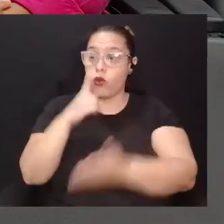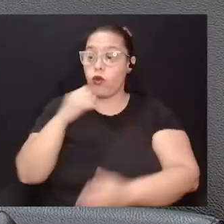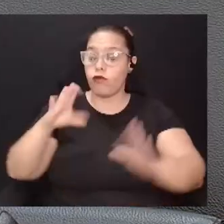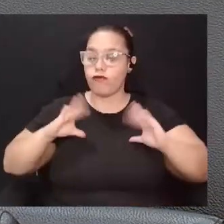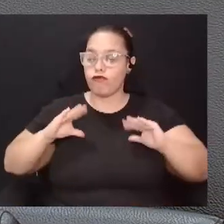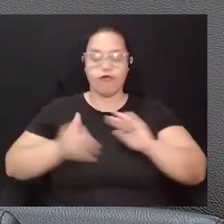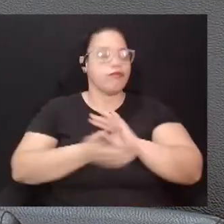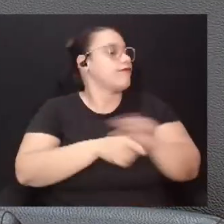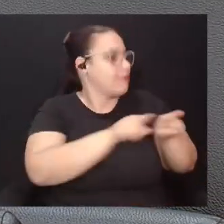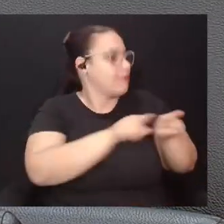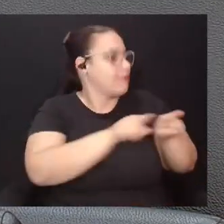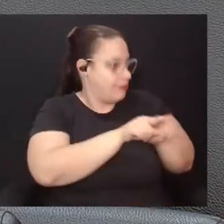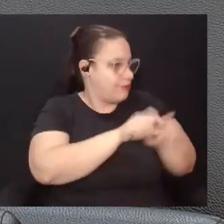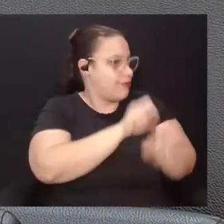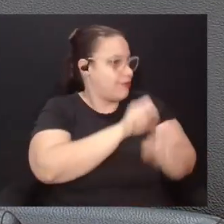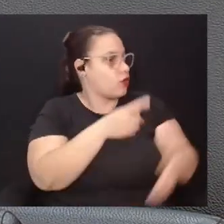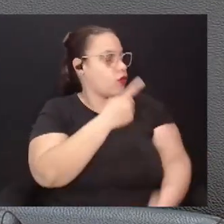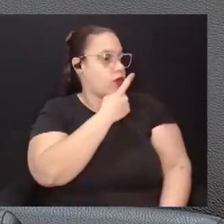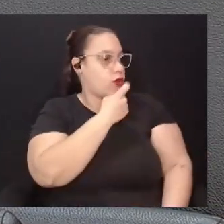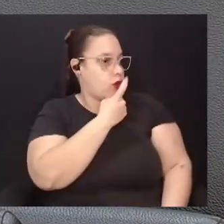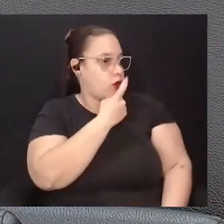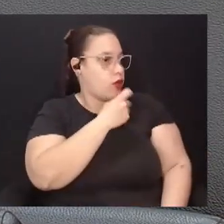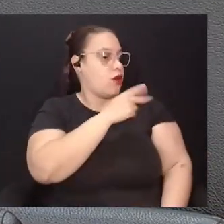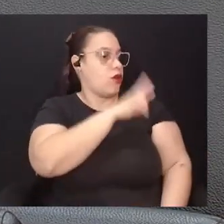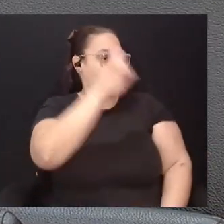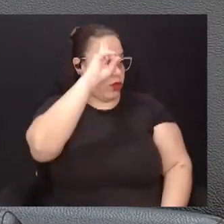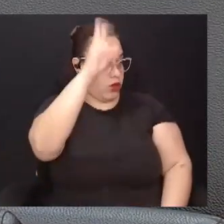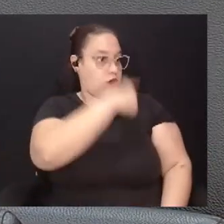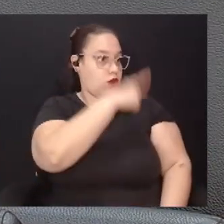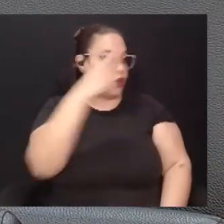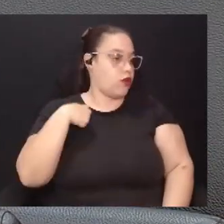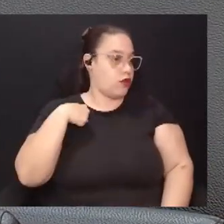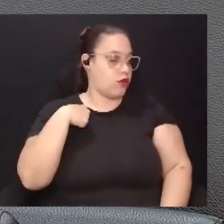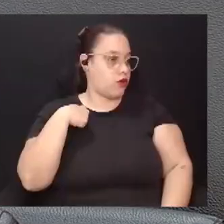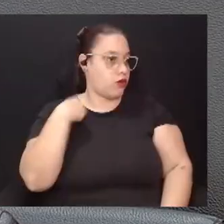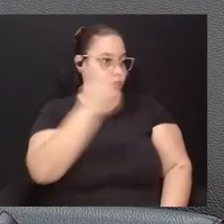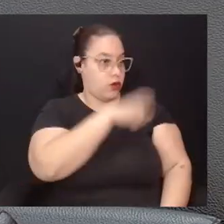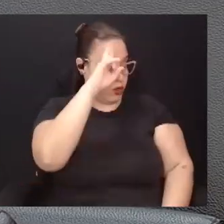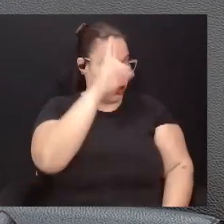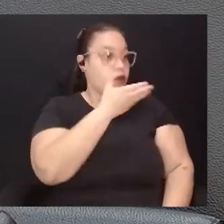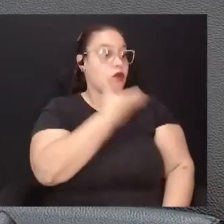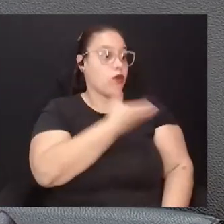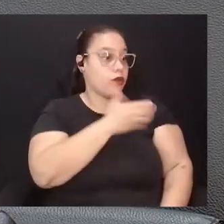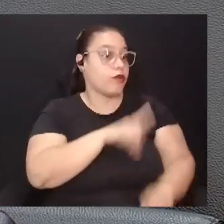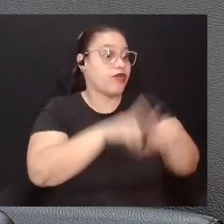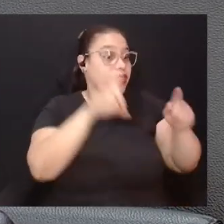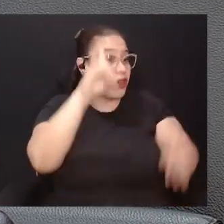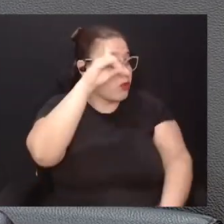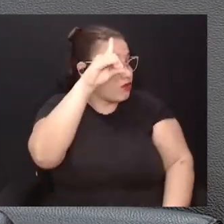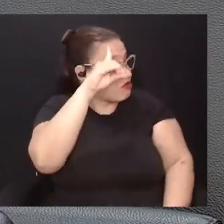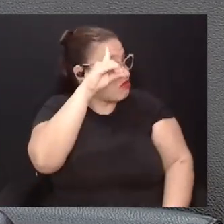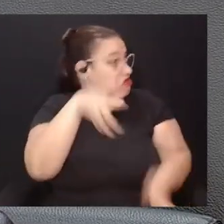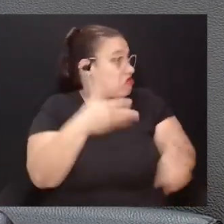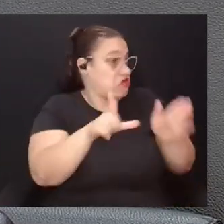isso? Exatamente, a gente tem hoje como feriado, né, a padroeira da cidade de Campinas, que é ali em dezembro, mas é uma